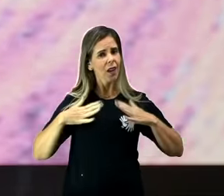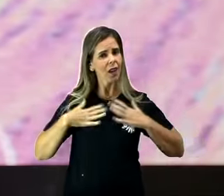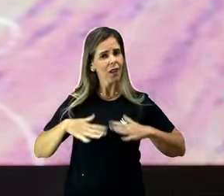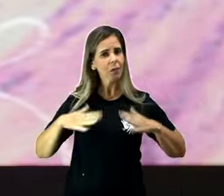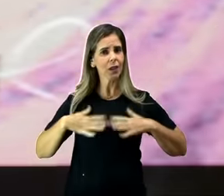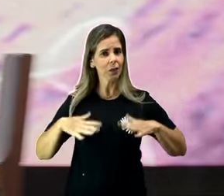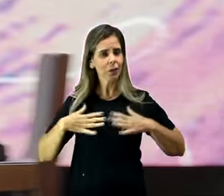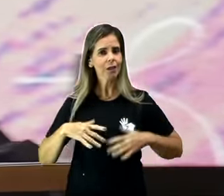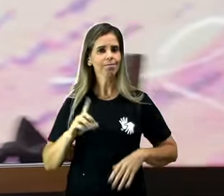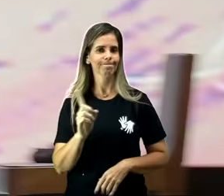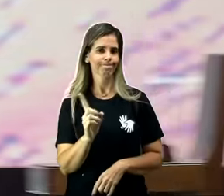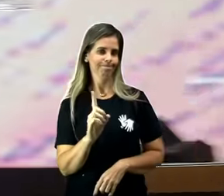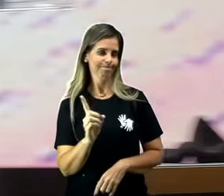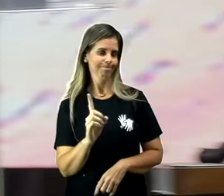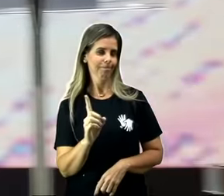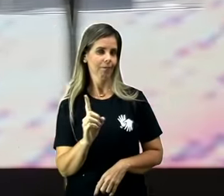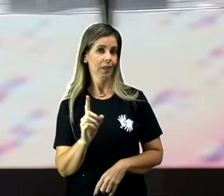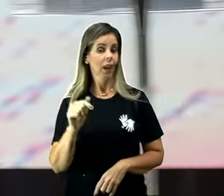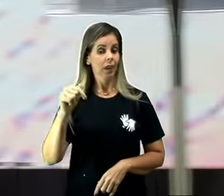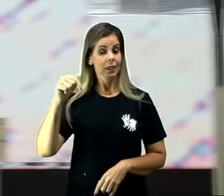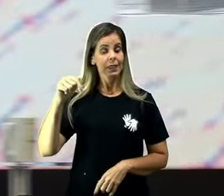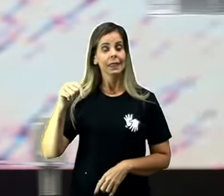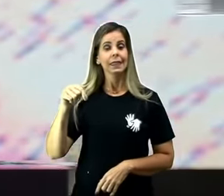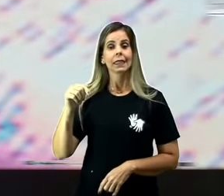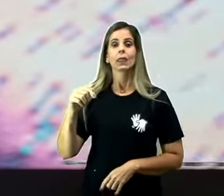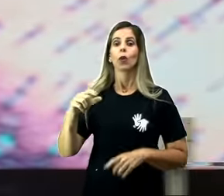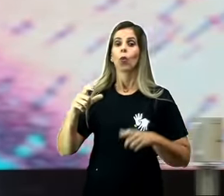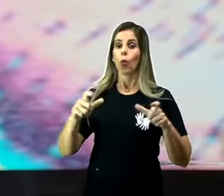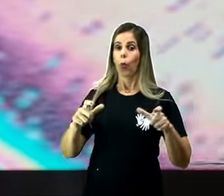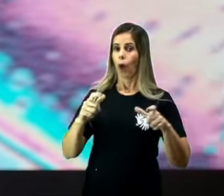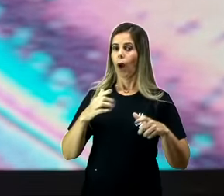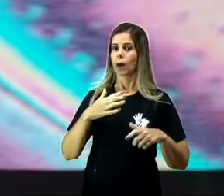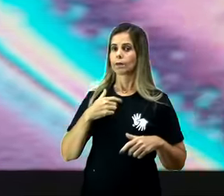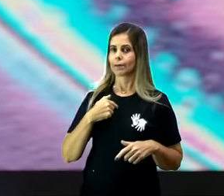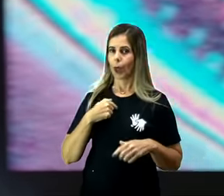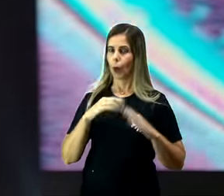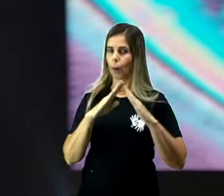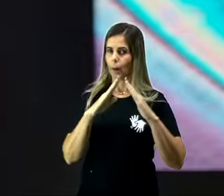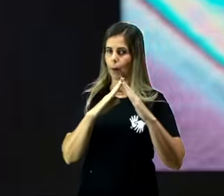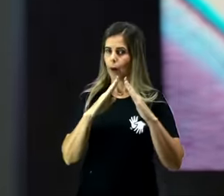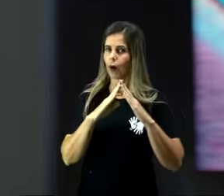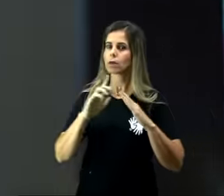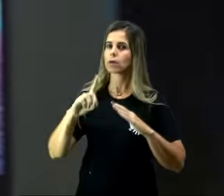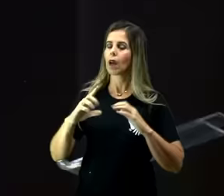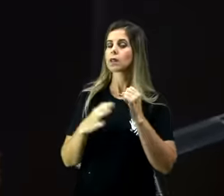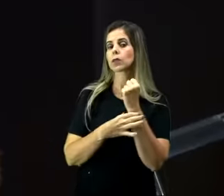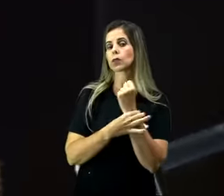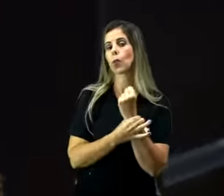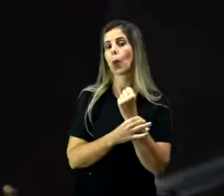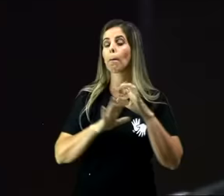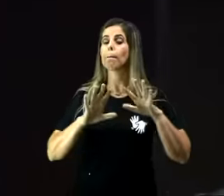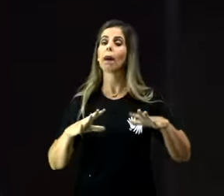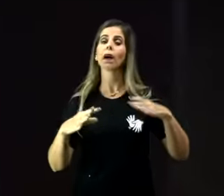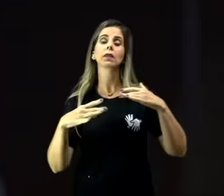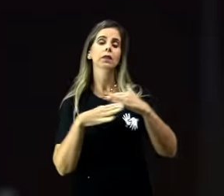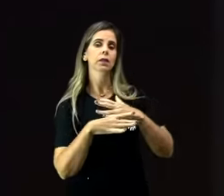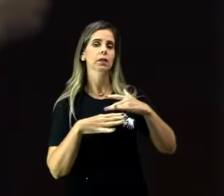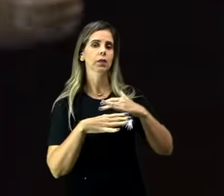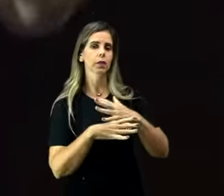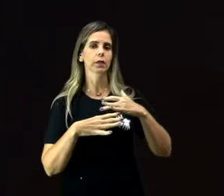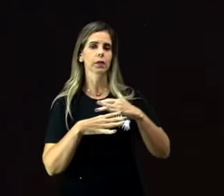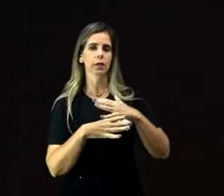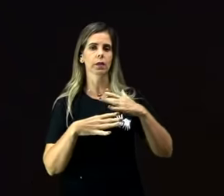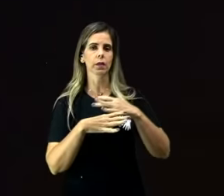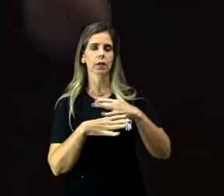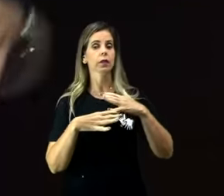O fato de eu morar num lugar seguro não significa que a cidade que eu moro é uma cidade tranquila. Eu moro em condomínio, tudo fechadinho,